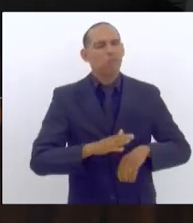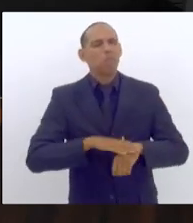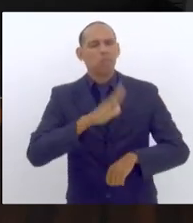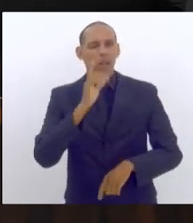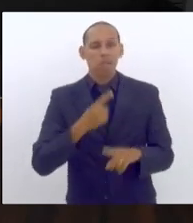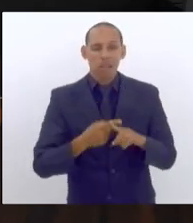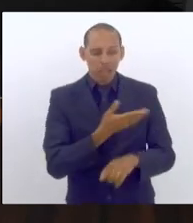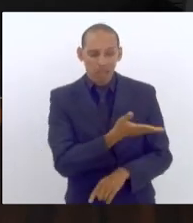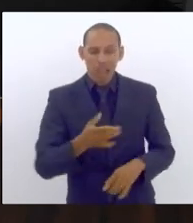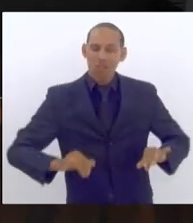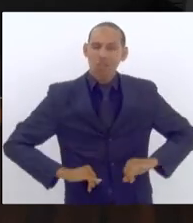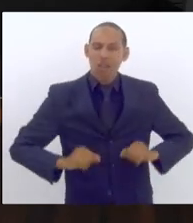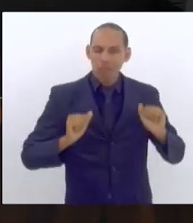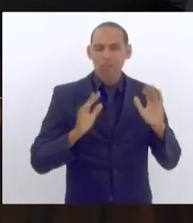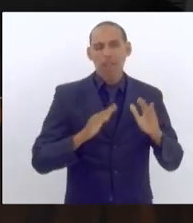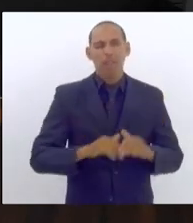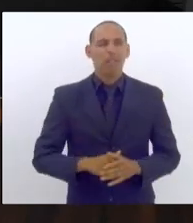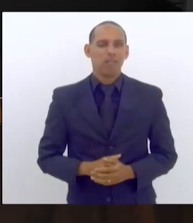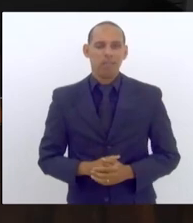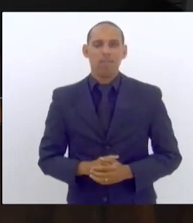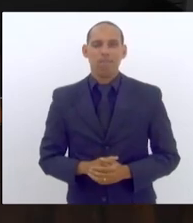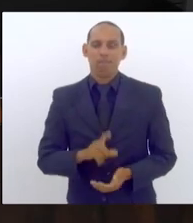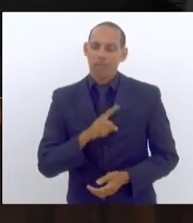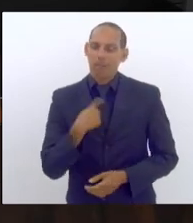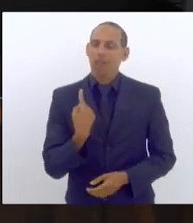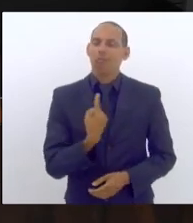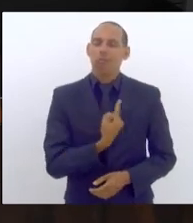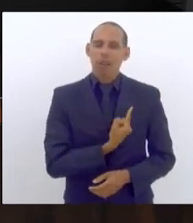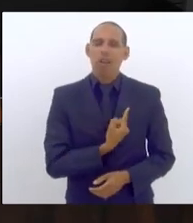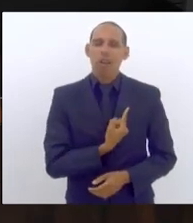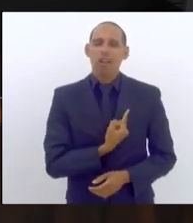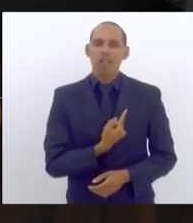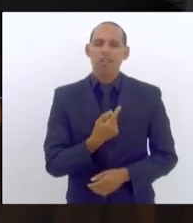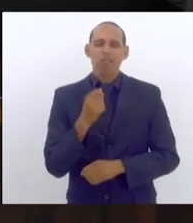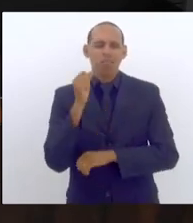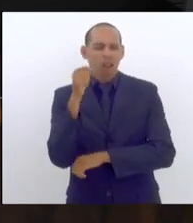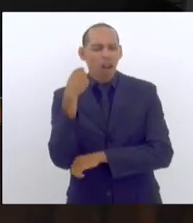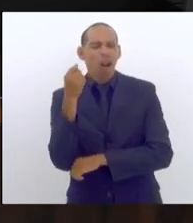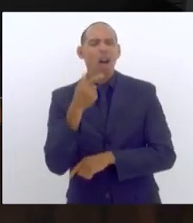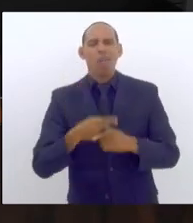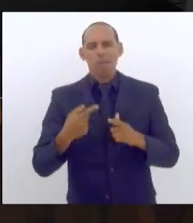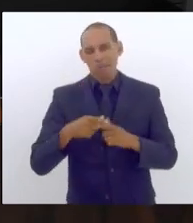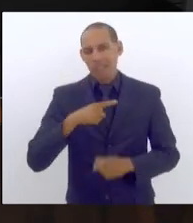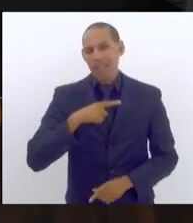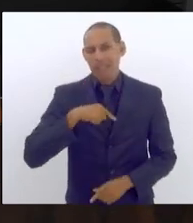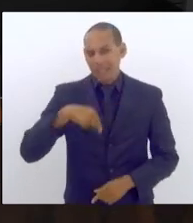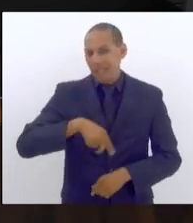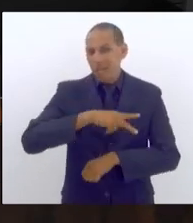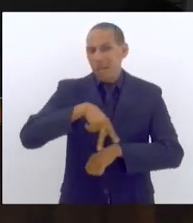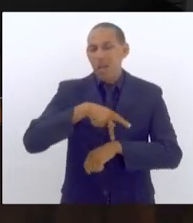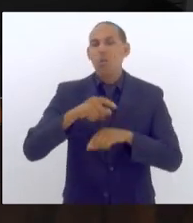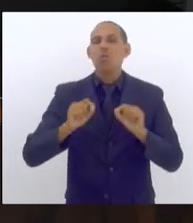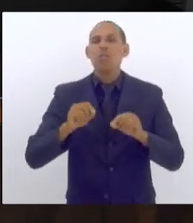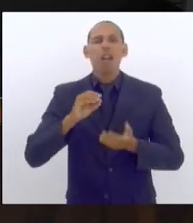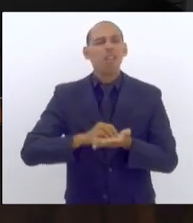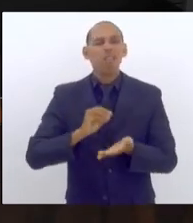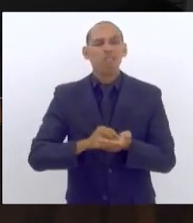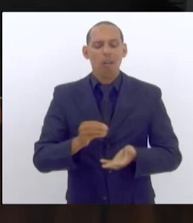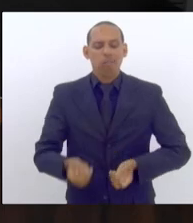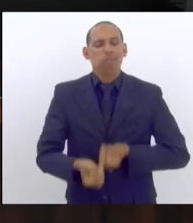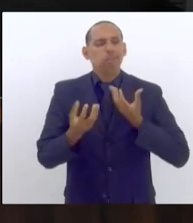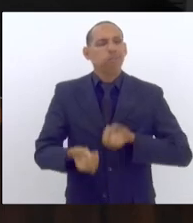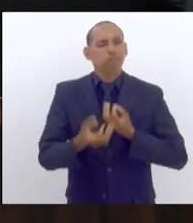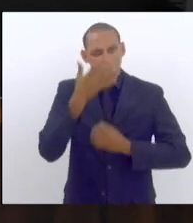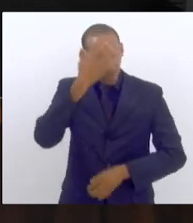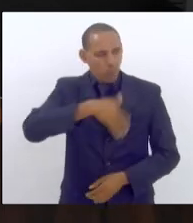sempre sofre mais. E nós temos um grave problema no nosso país, que é a falta de informação. As